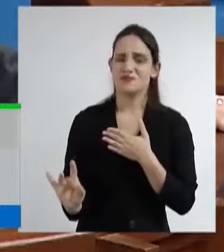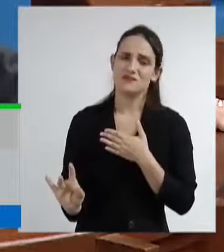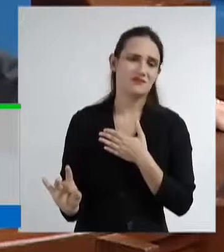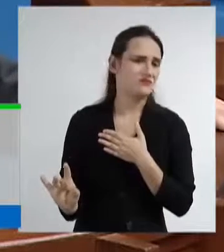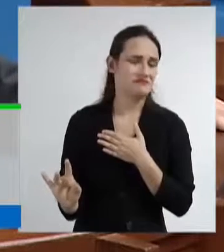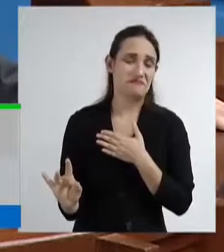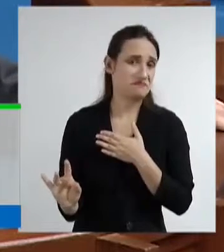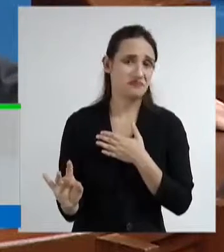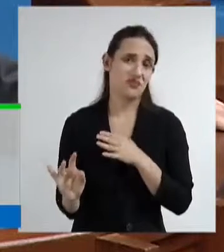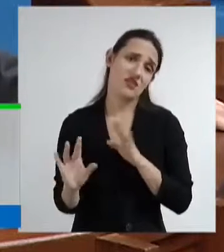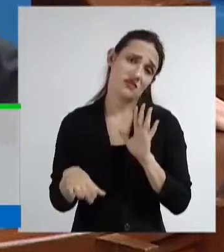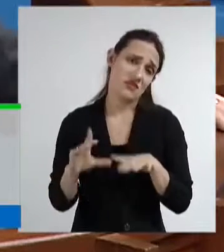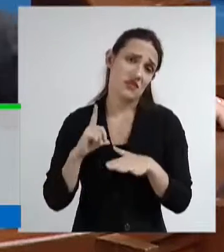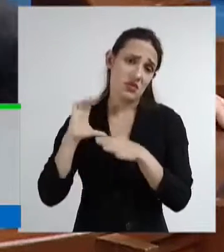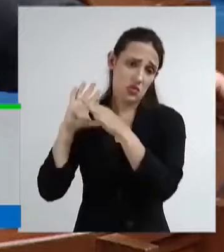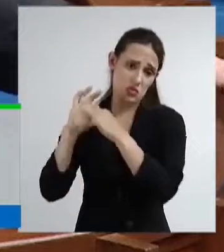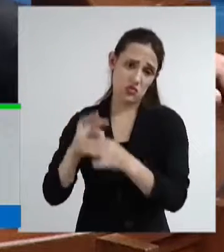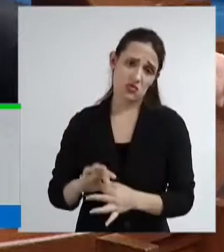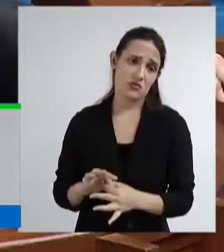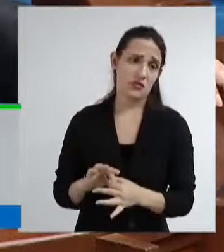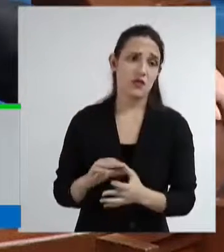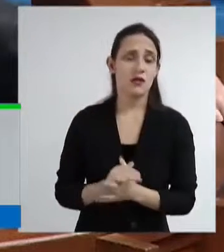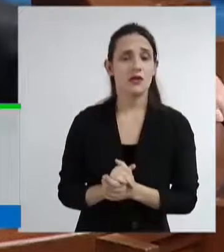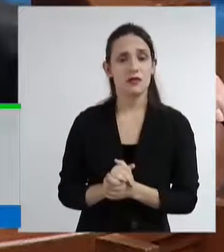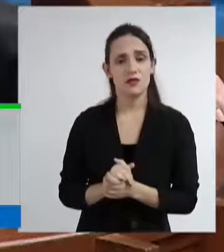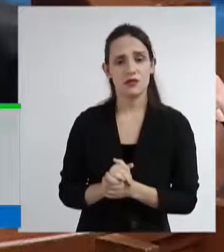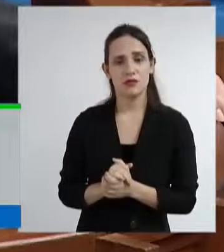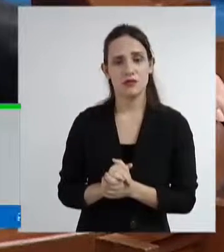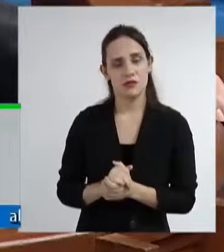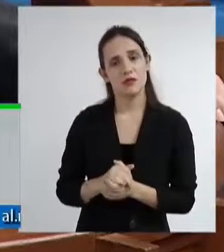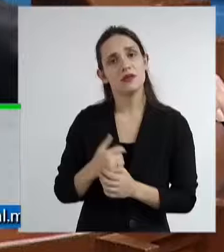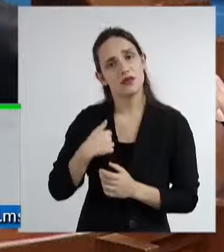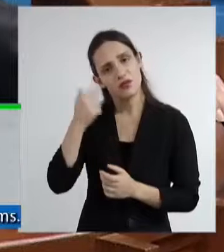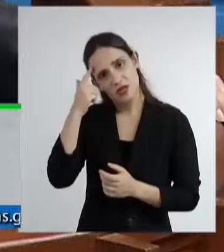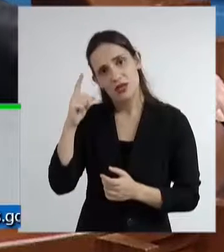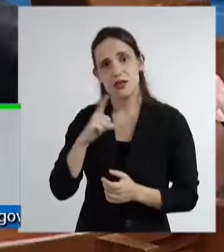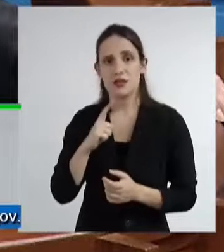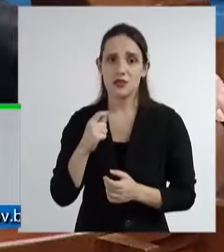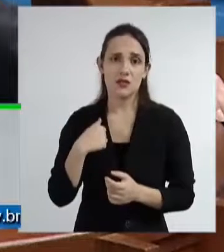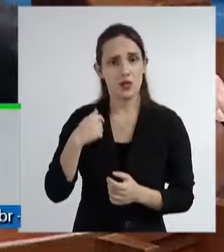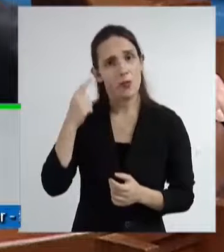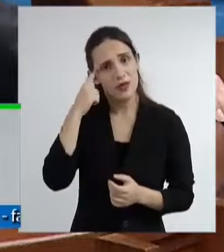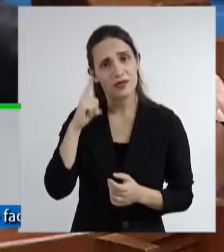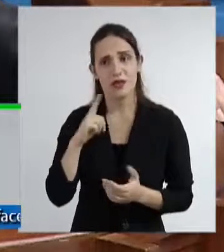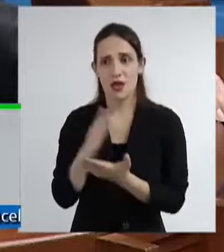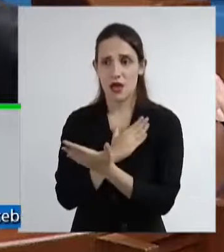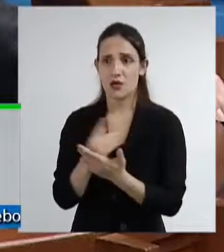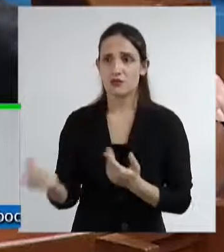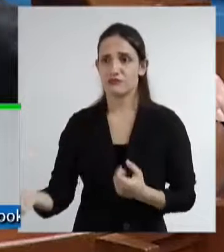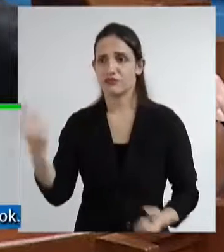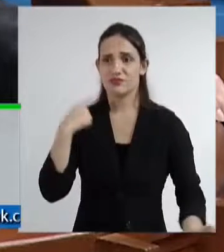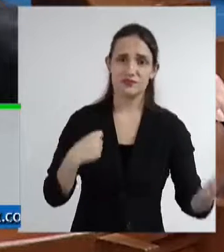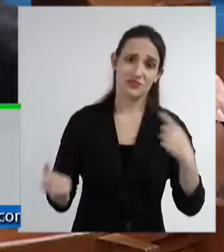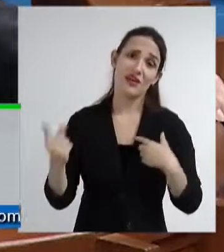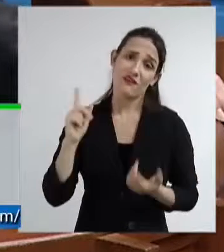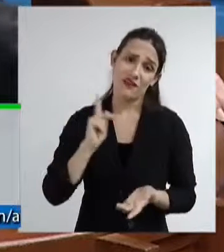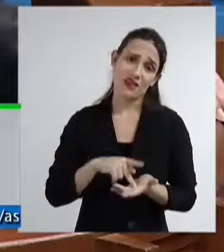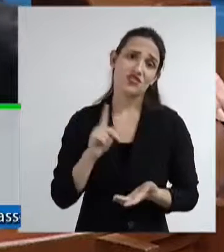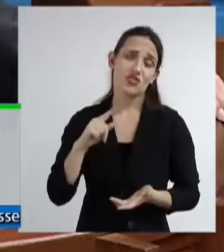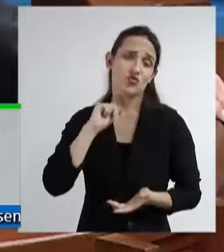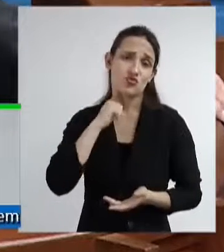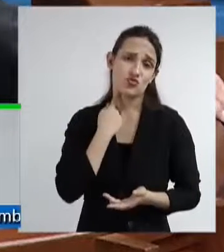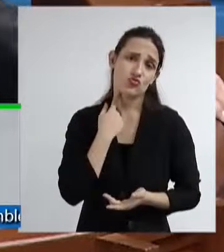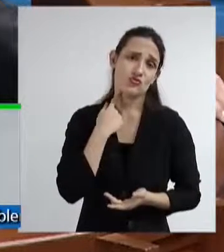um contexto, não generalizando, colocando casos isolados. Isso depõe contra a imagem do Brasil, que já